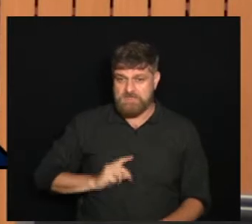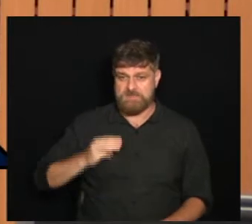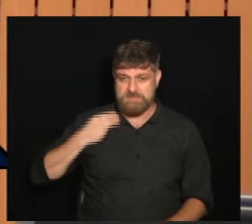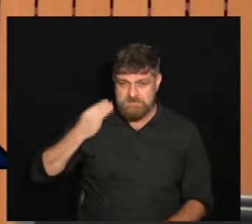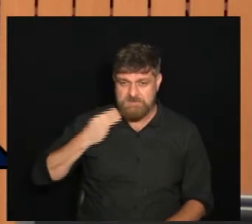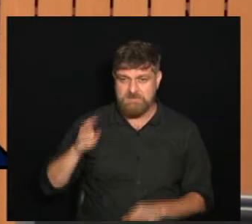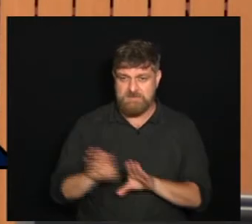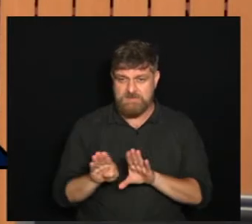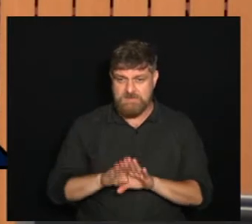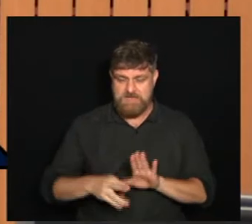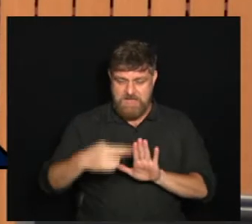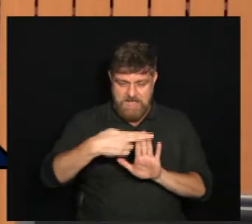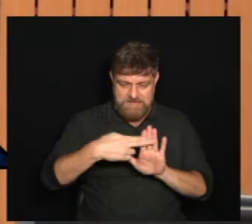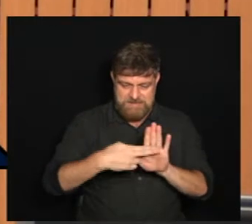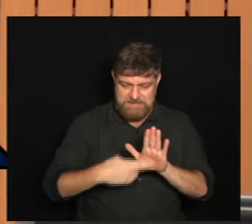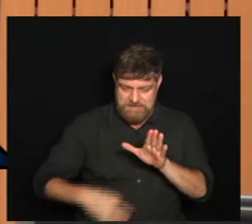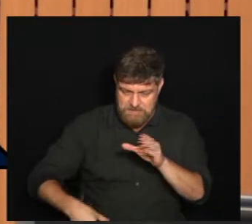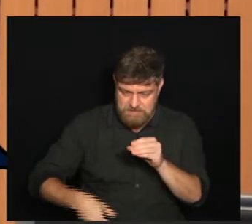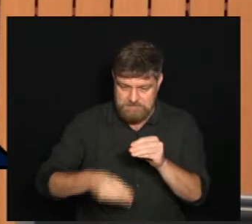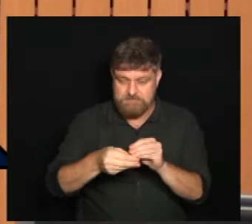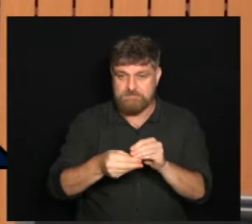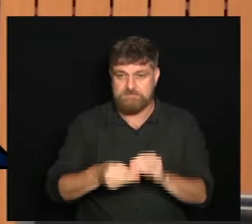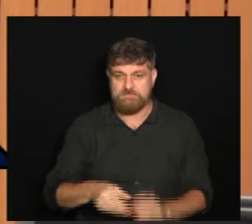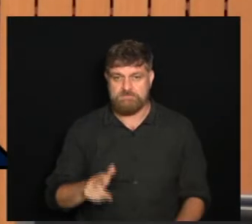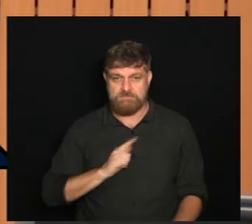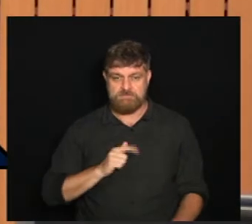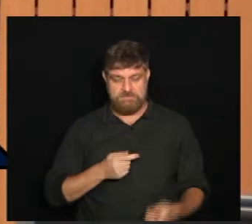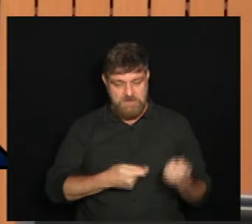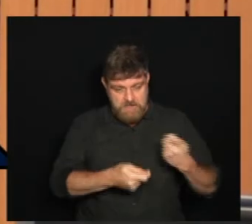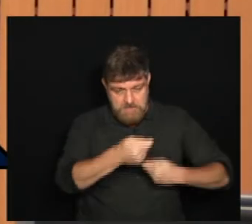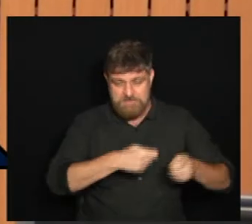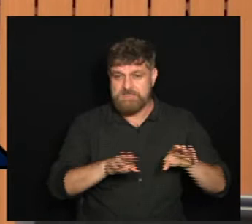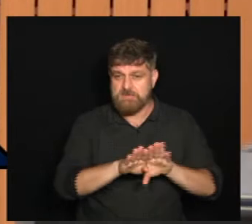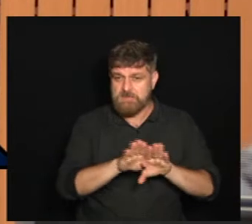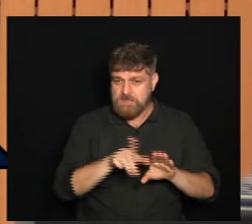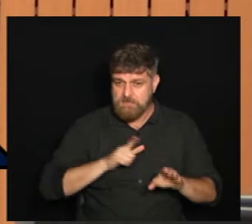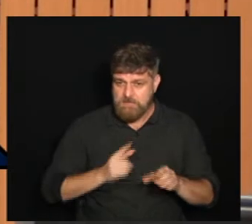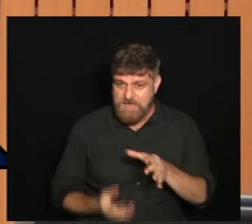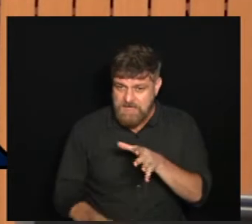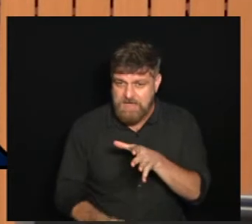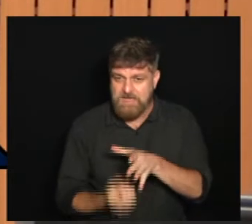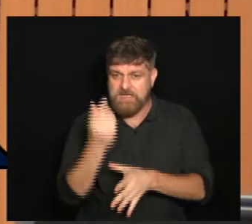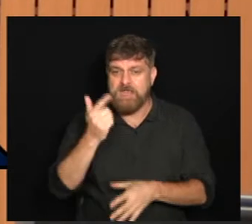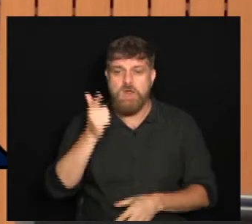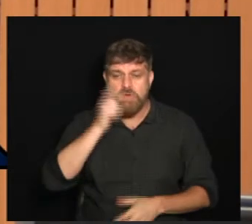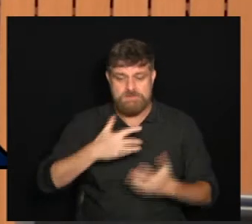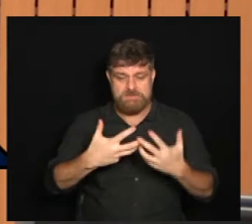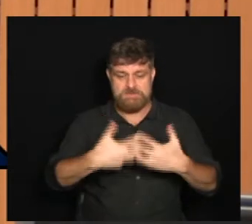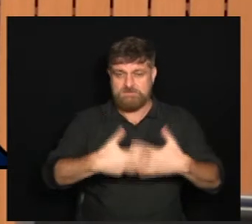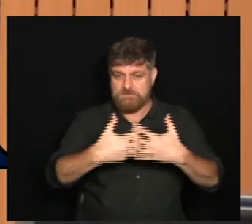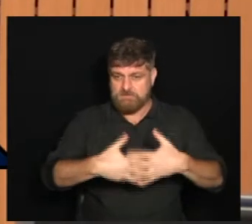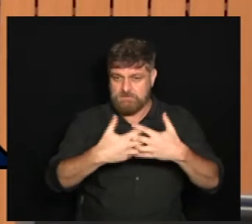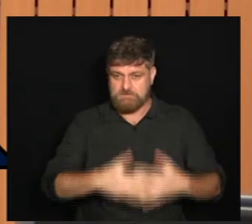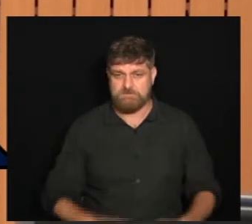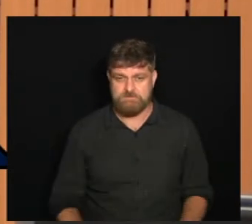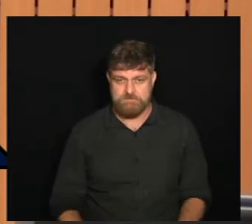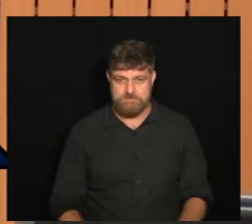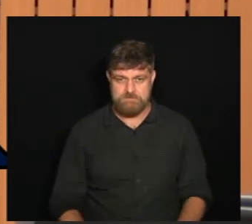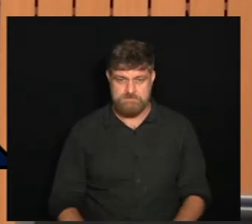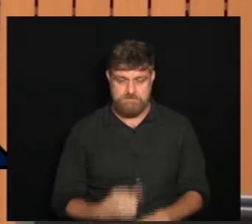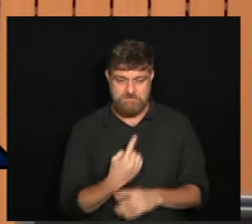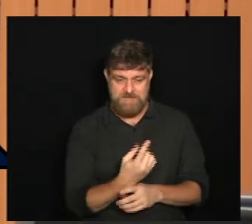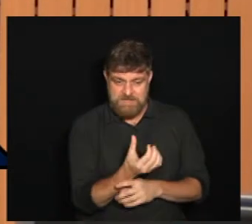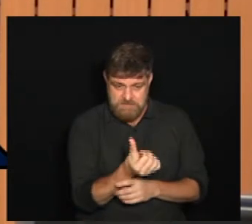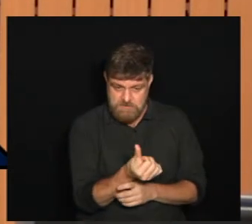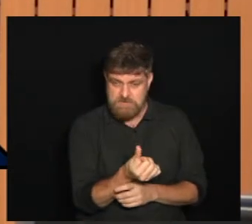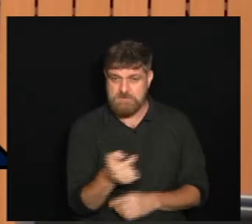expedirá as normas complementares de natureza técnica e administrativa necessárias à implementação do disposto neste ato. Artigo